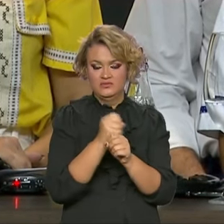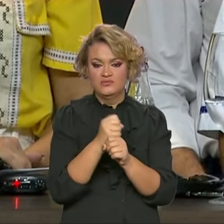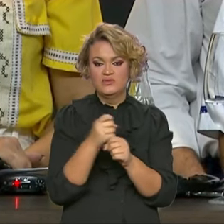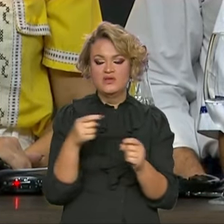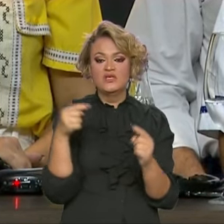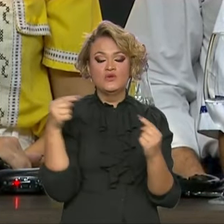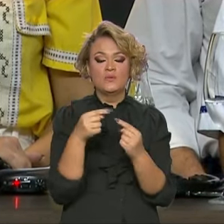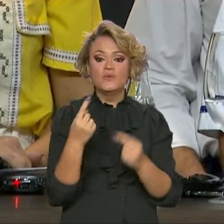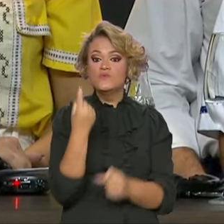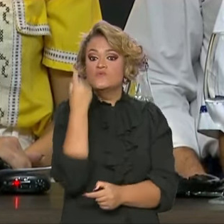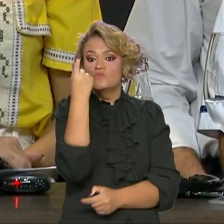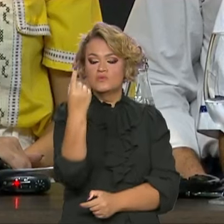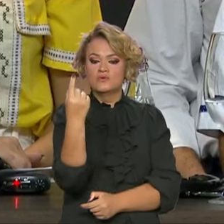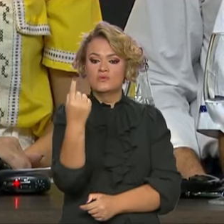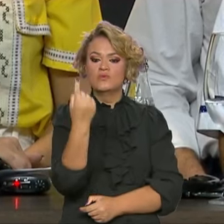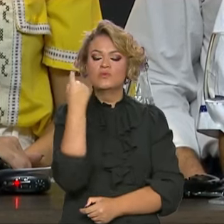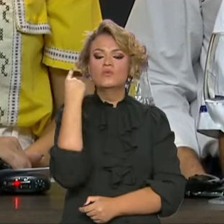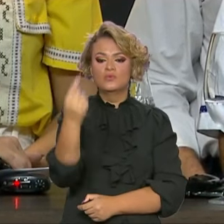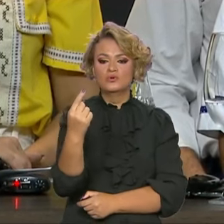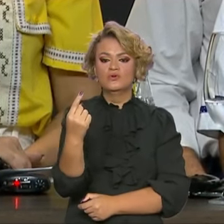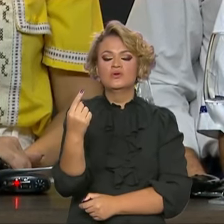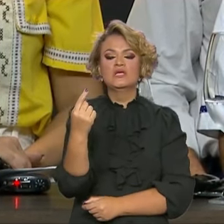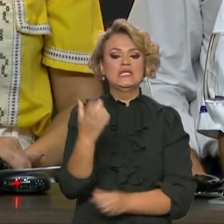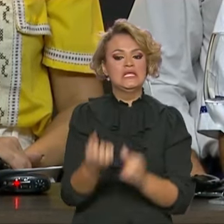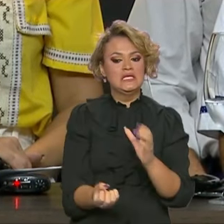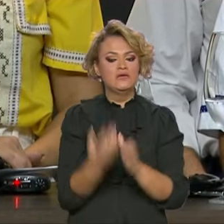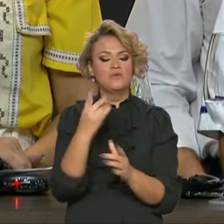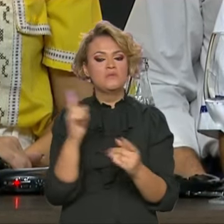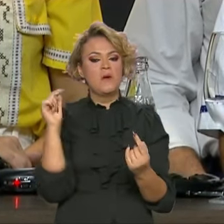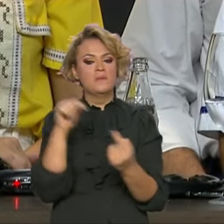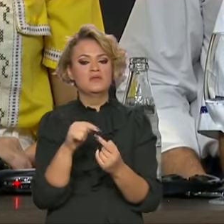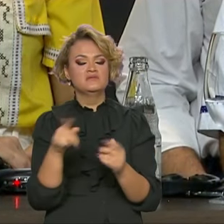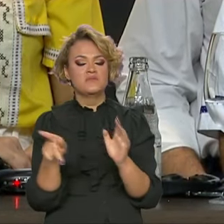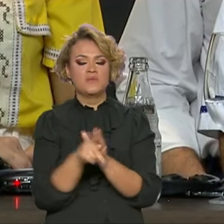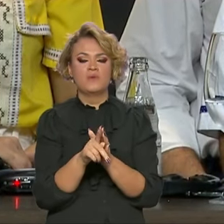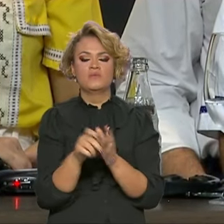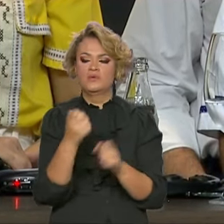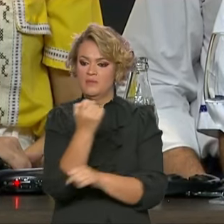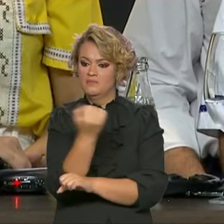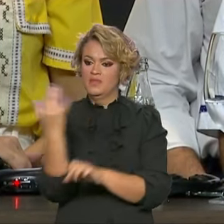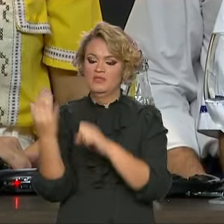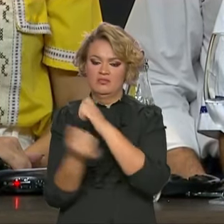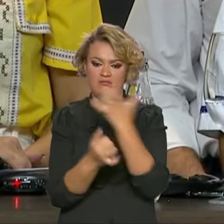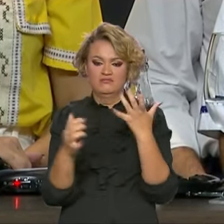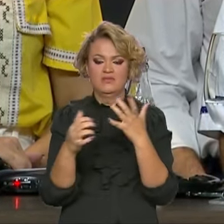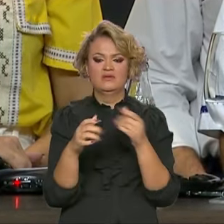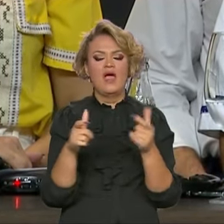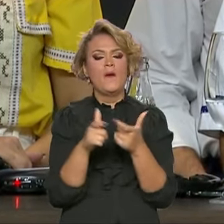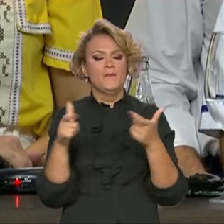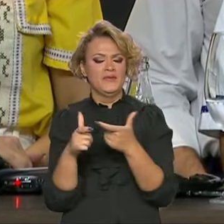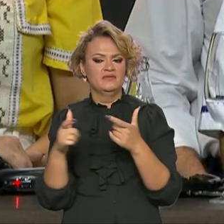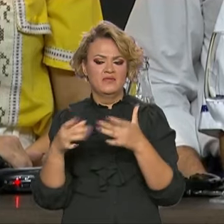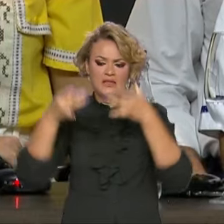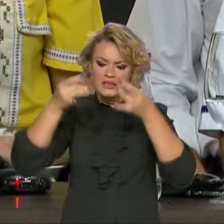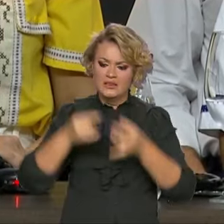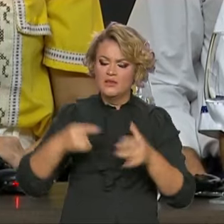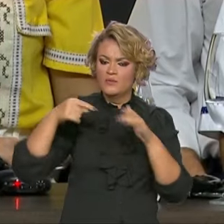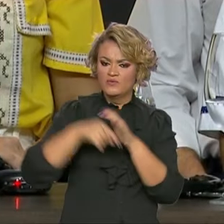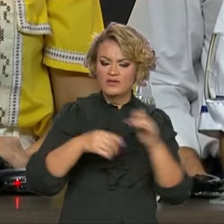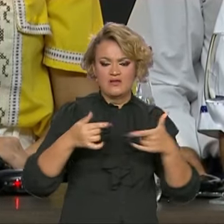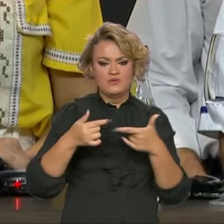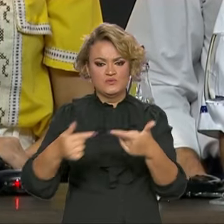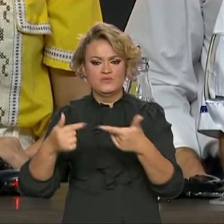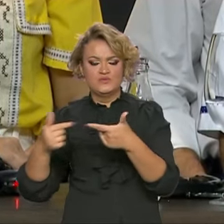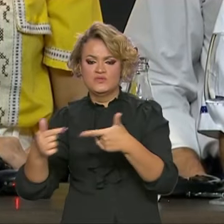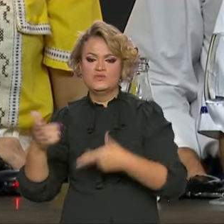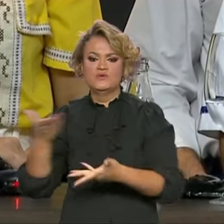o único bloco do mundo que nasceu com uma missão socioambiental. Ampliando e aprofundando nossas